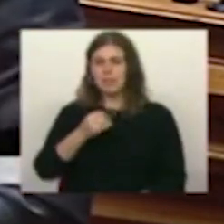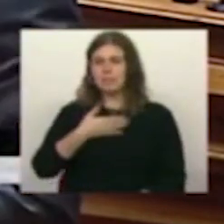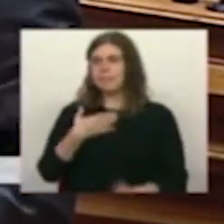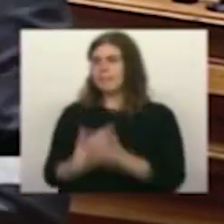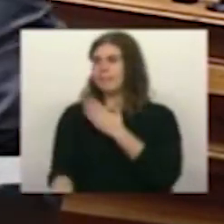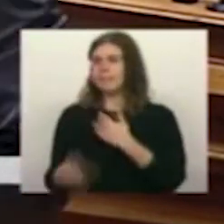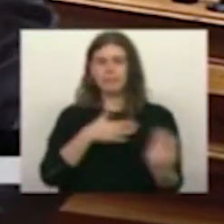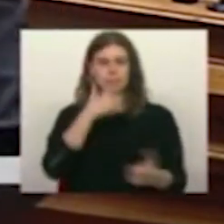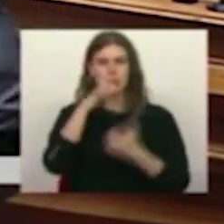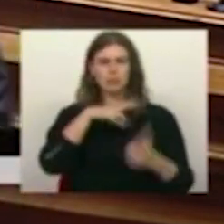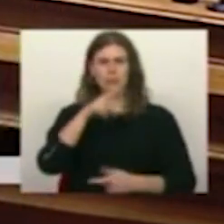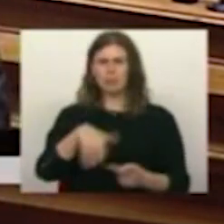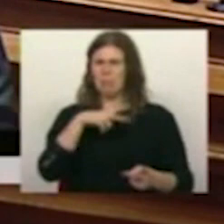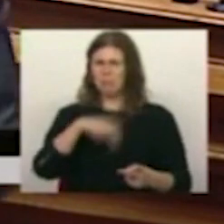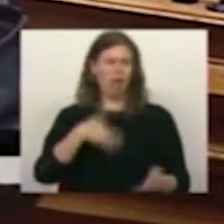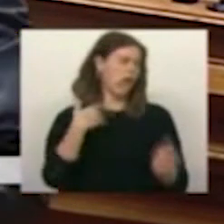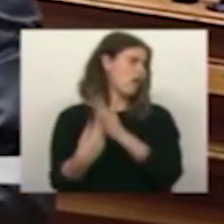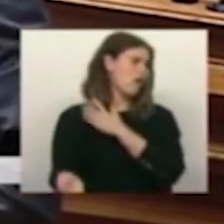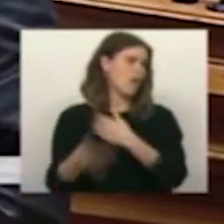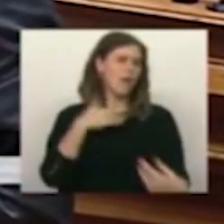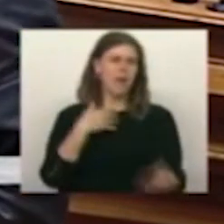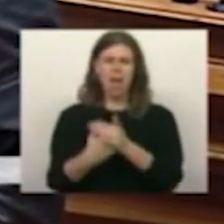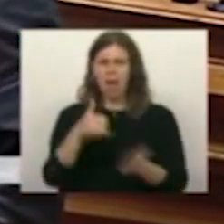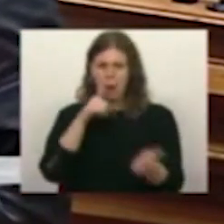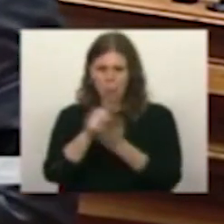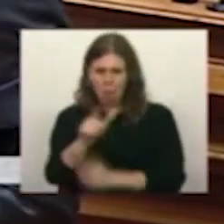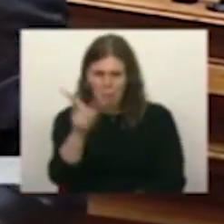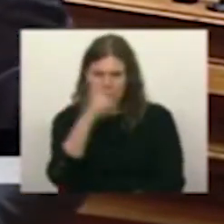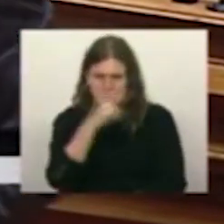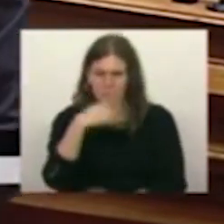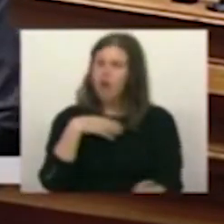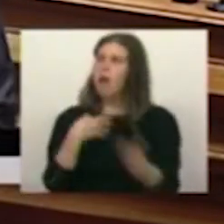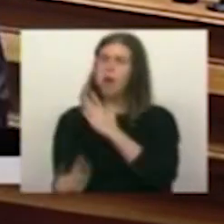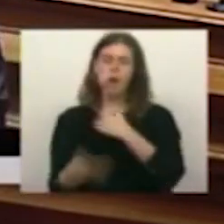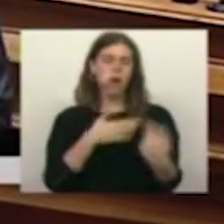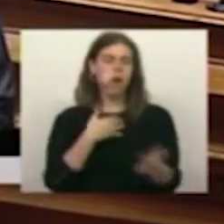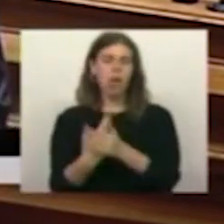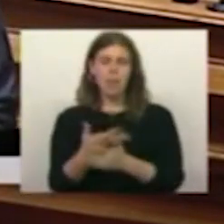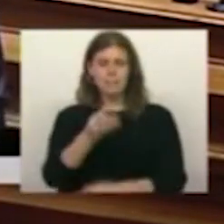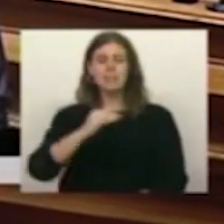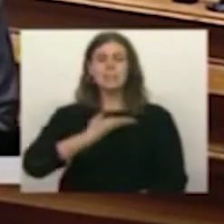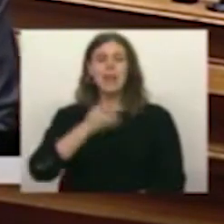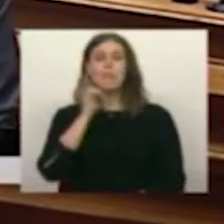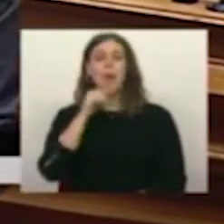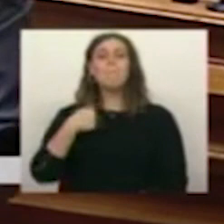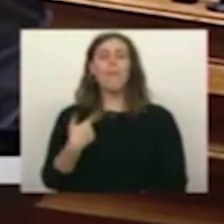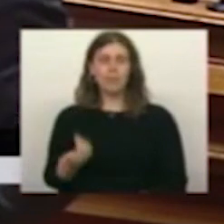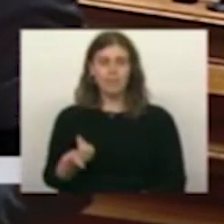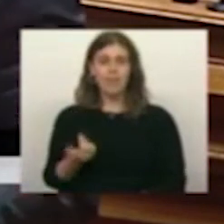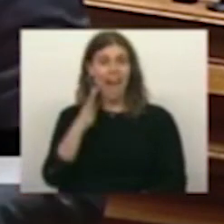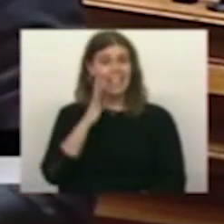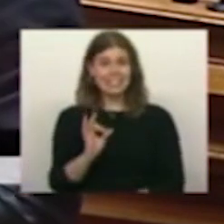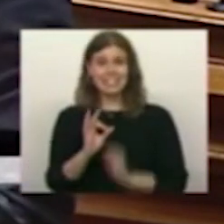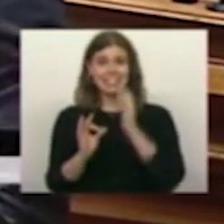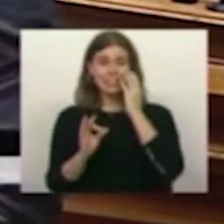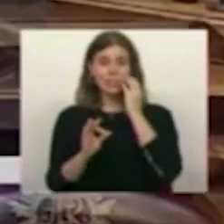importado com os portugueses, não está importado com Portugal, não está importado com a saturação do aeroporto da Portela. Eu termino já. O PSD está importado consigo próprio.